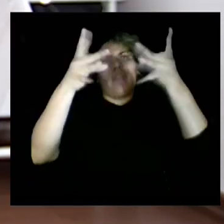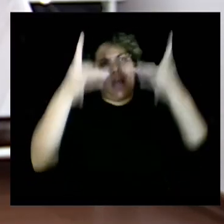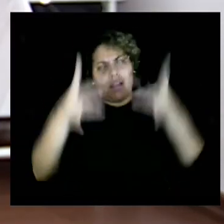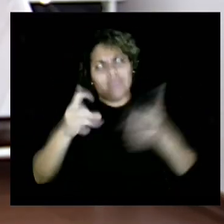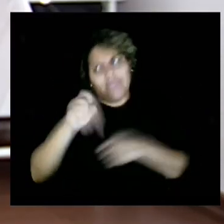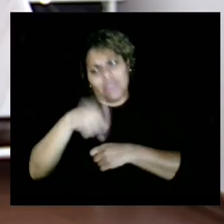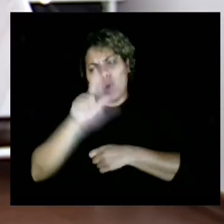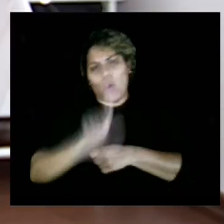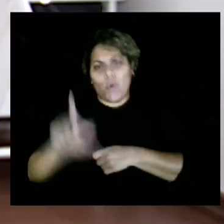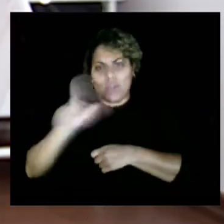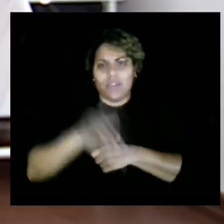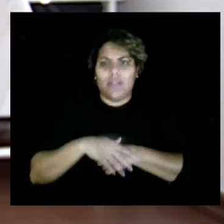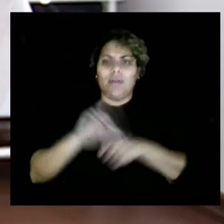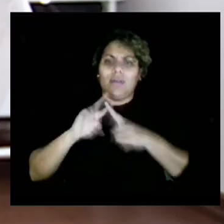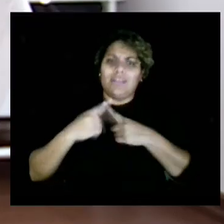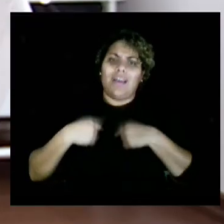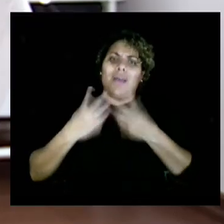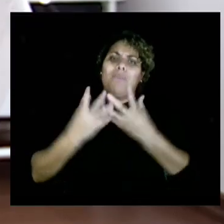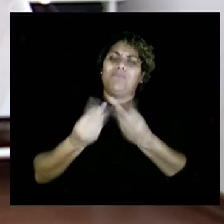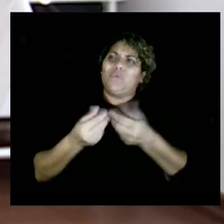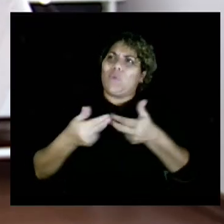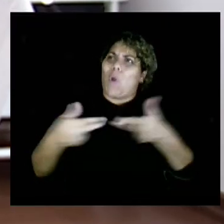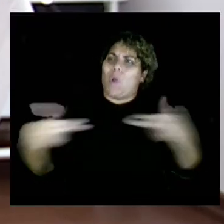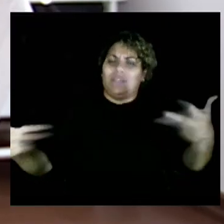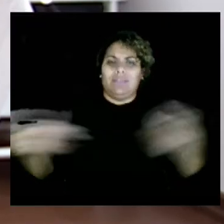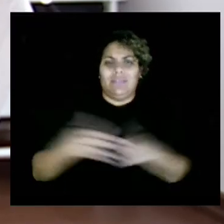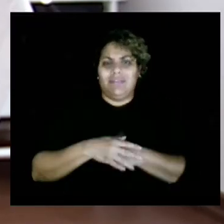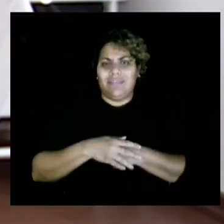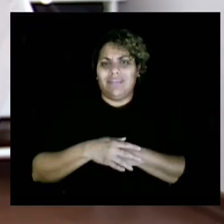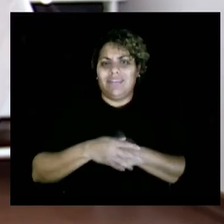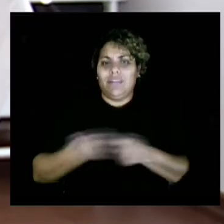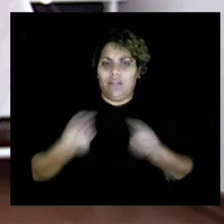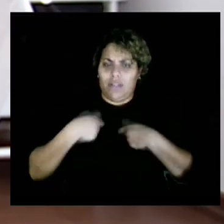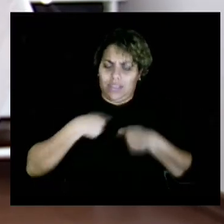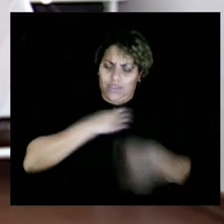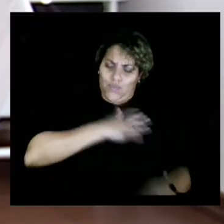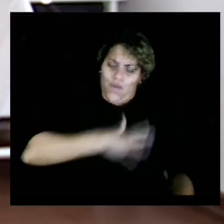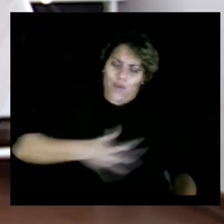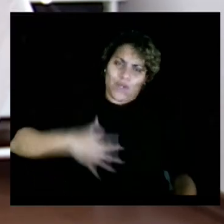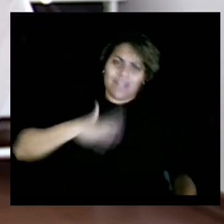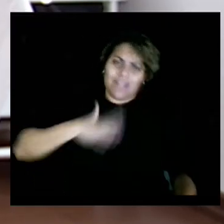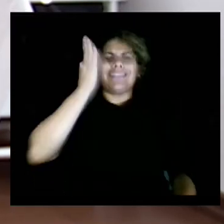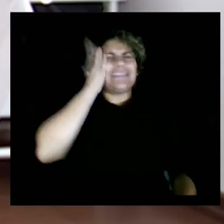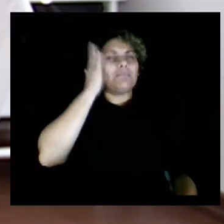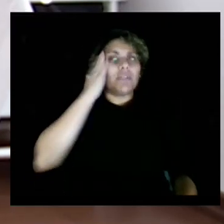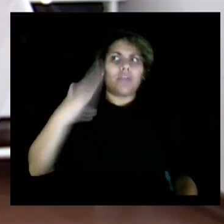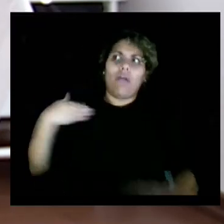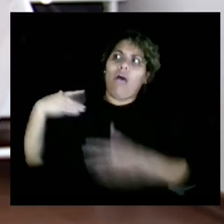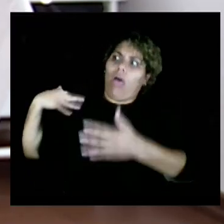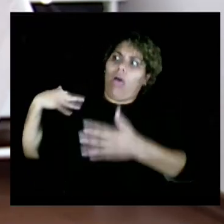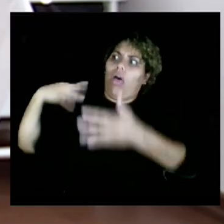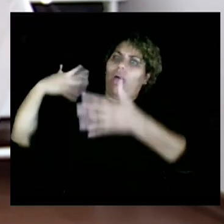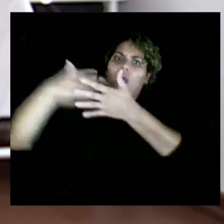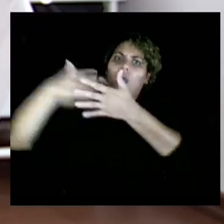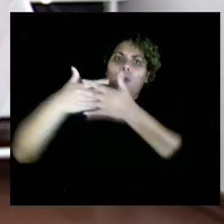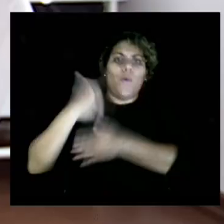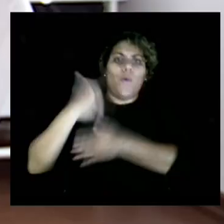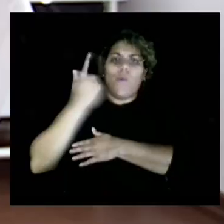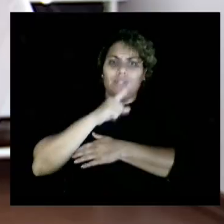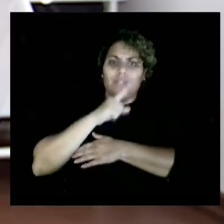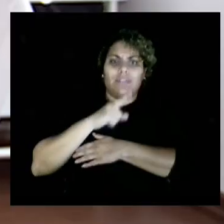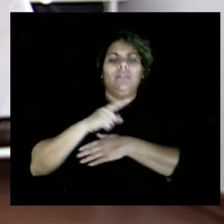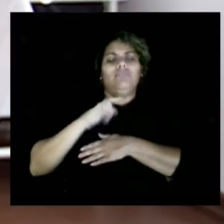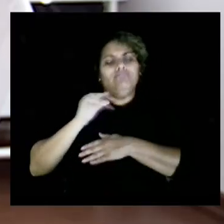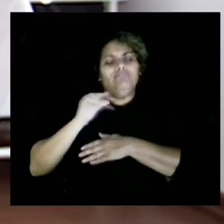muito, muito satisfatório saber que eu consegui, mesmo andando ainda na